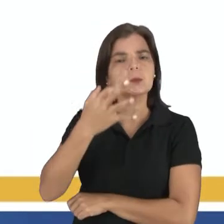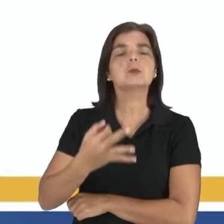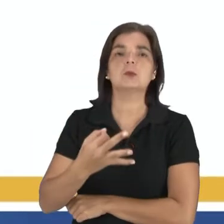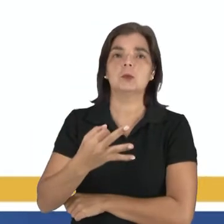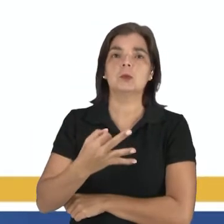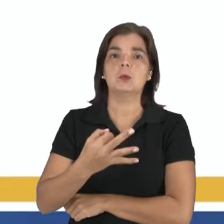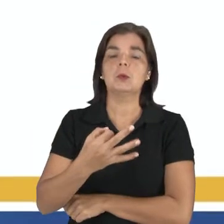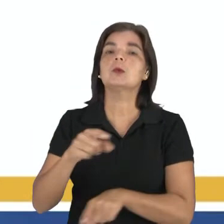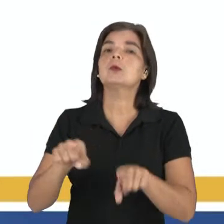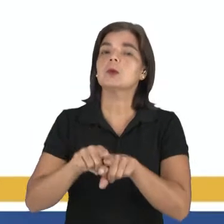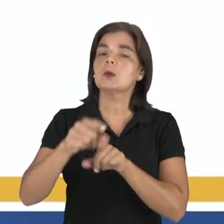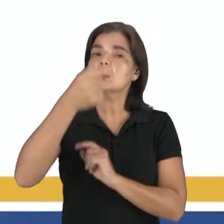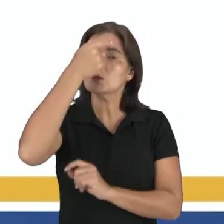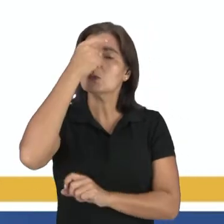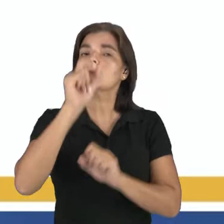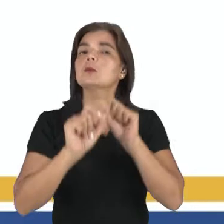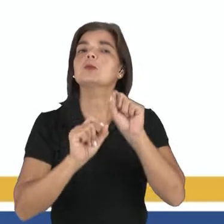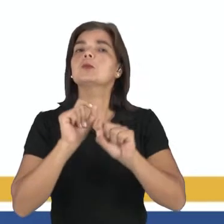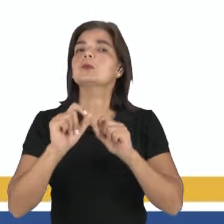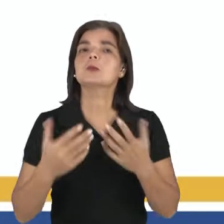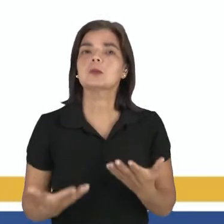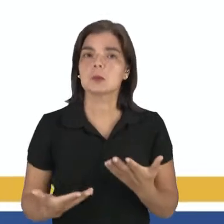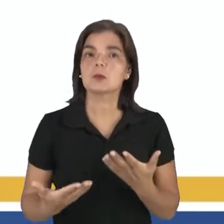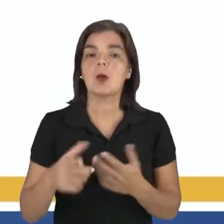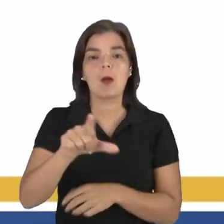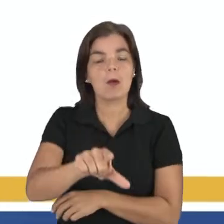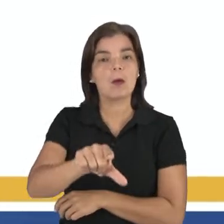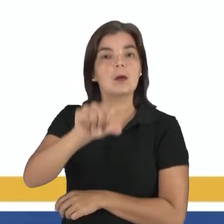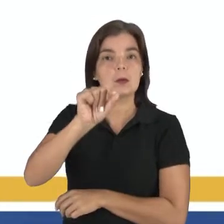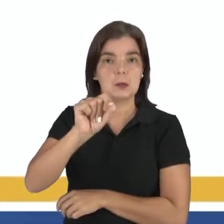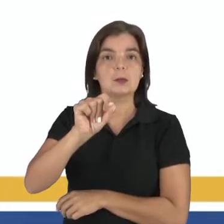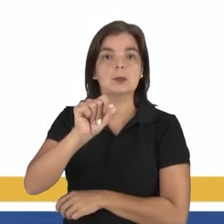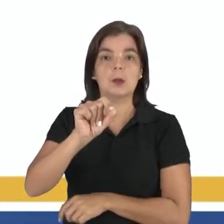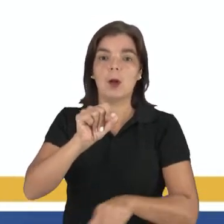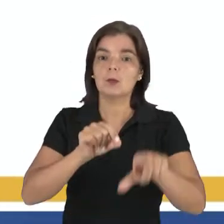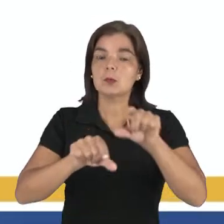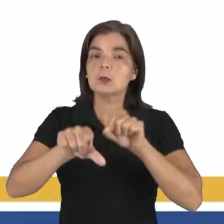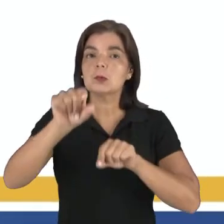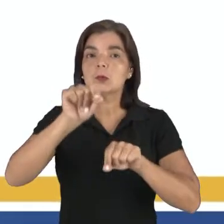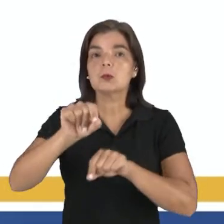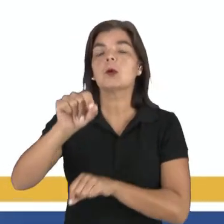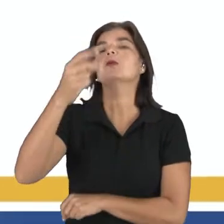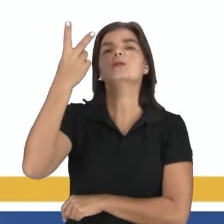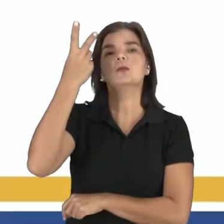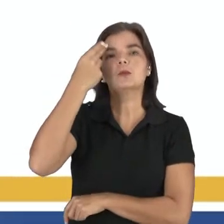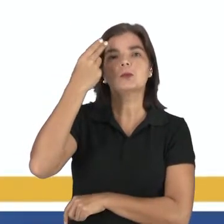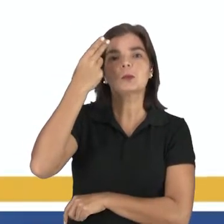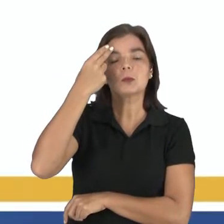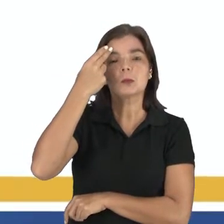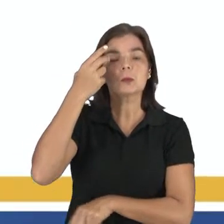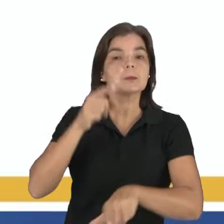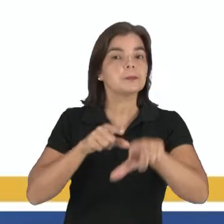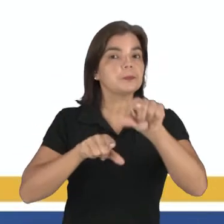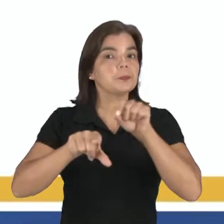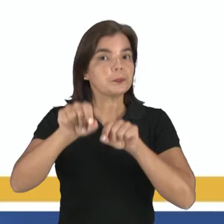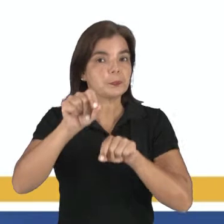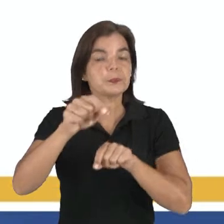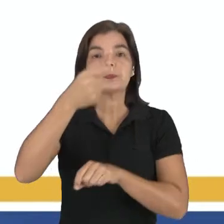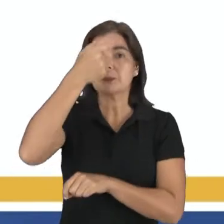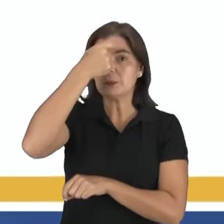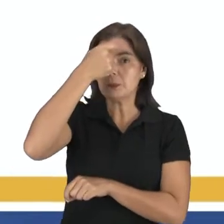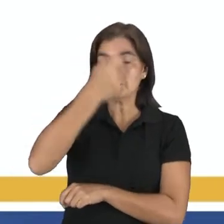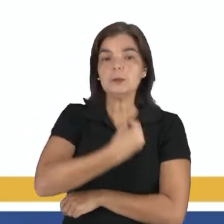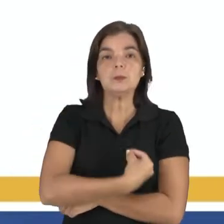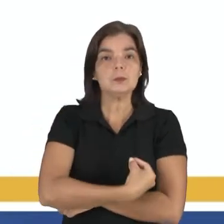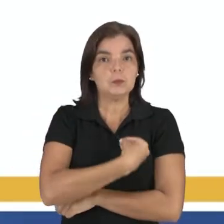que os organismos eles eram escolhidos a partir da seleção natural. Ou seja, na seleção natural, os organismos